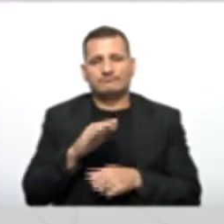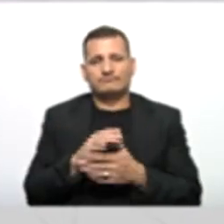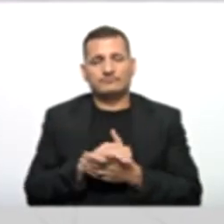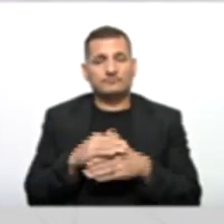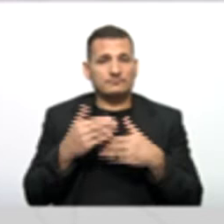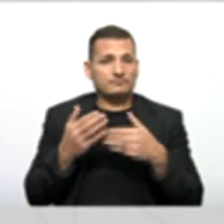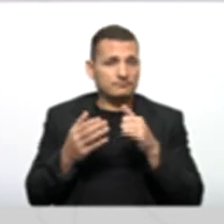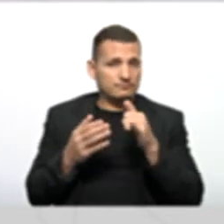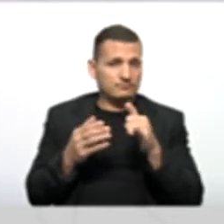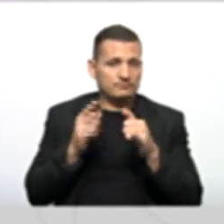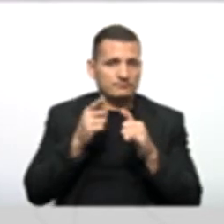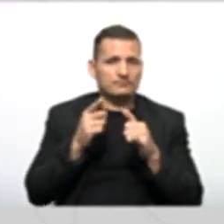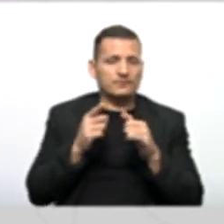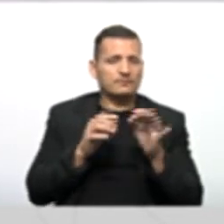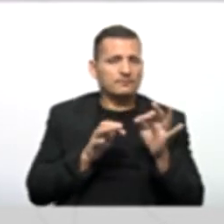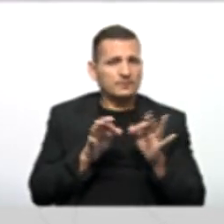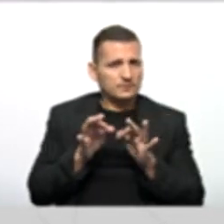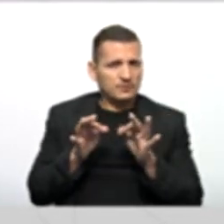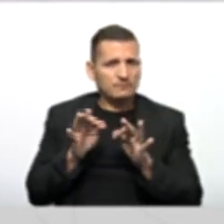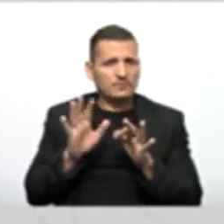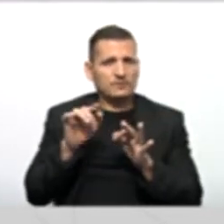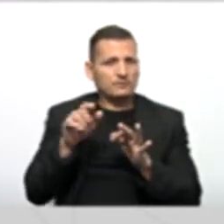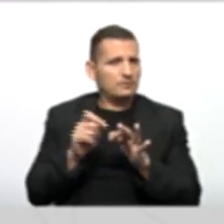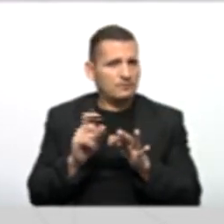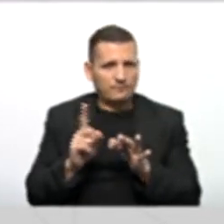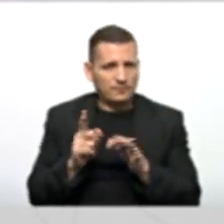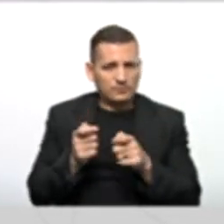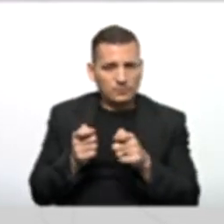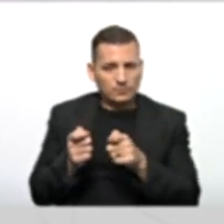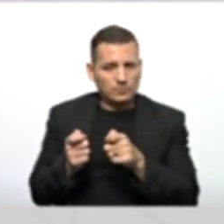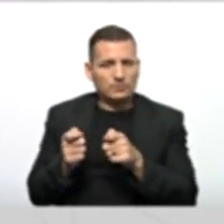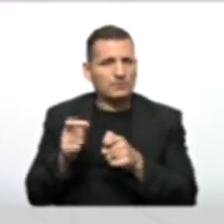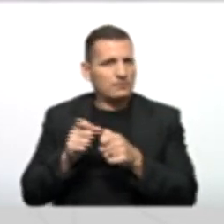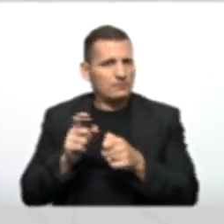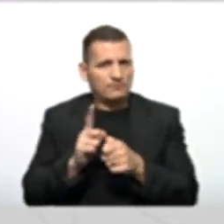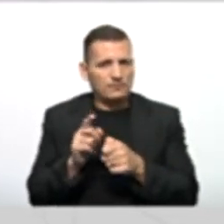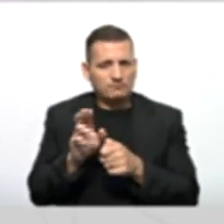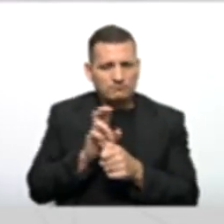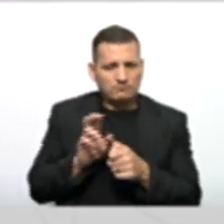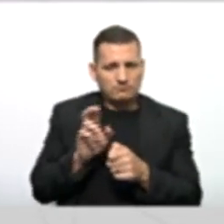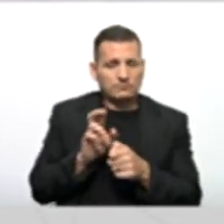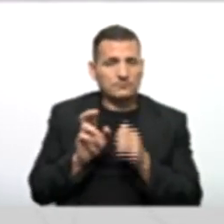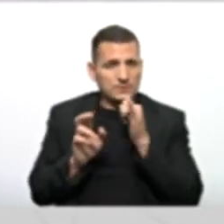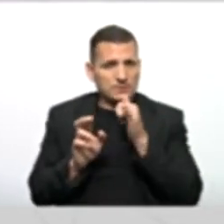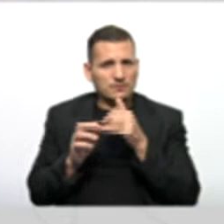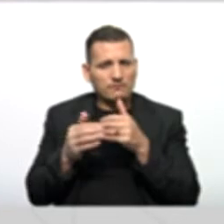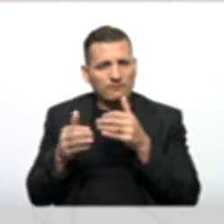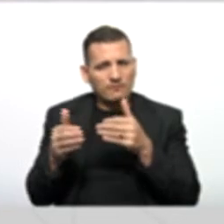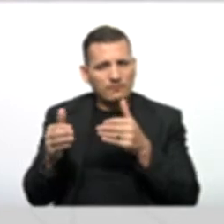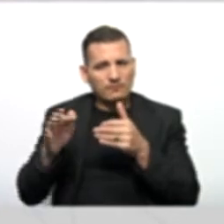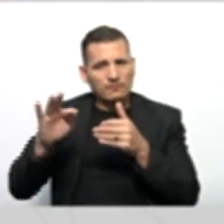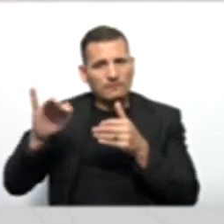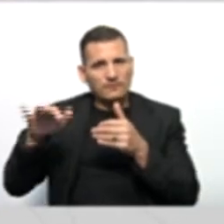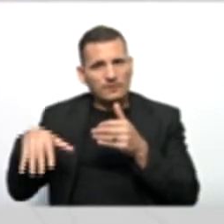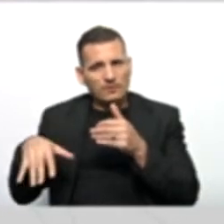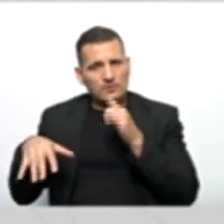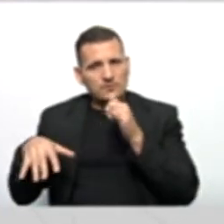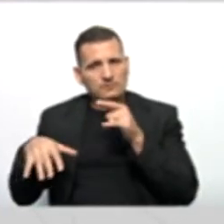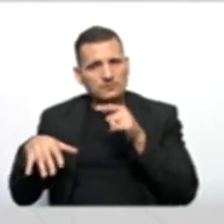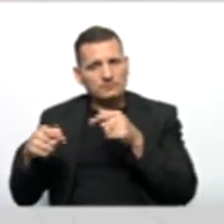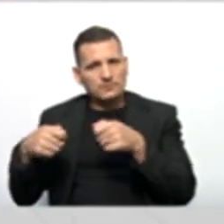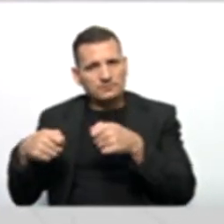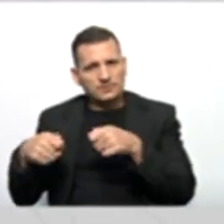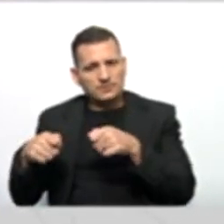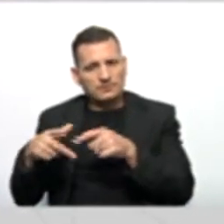você planejar e não fizer o monitoramento e controle, à medida que está chegando o seu prazo final, se você precisar fazer